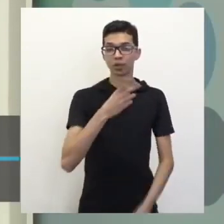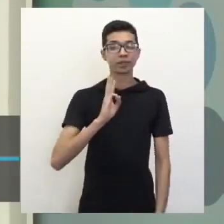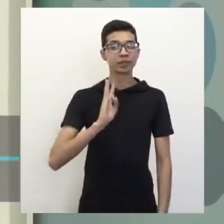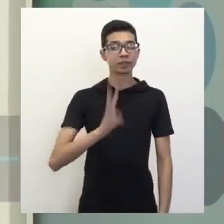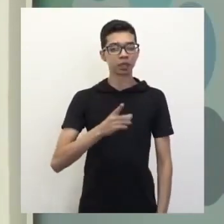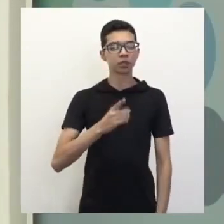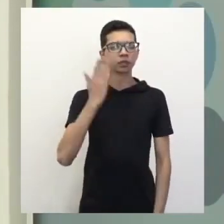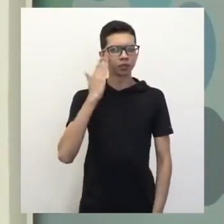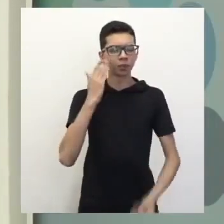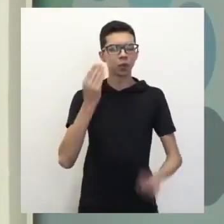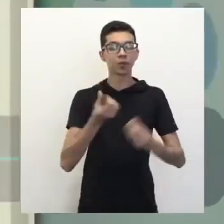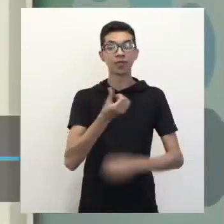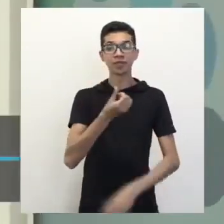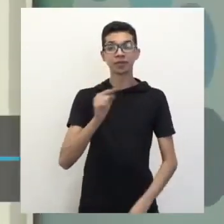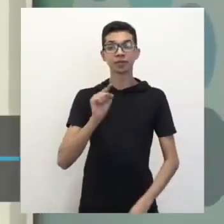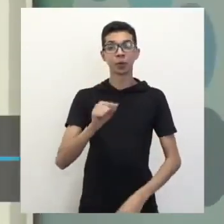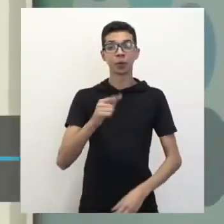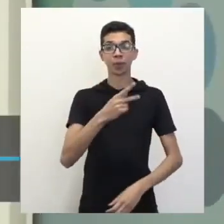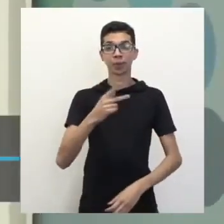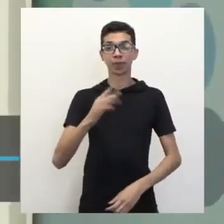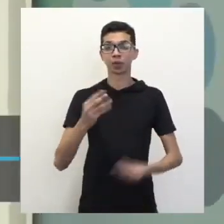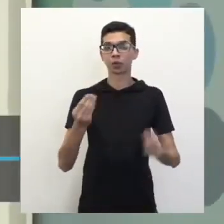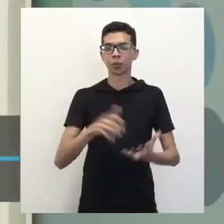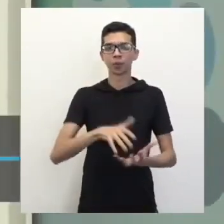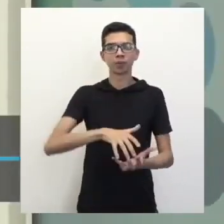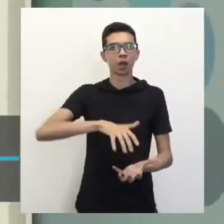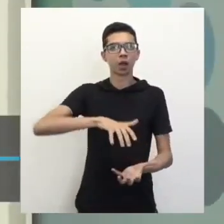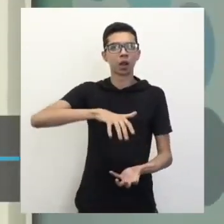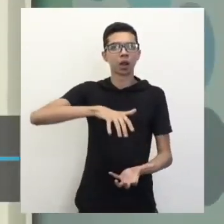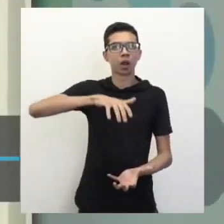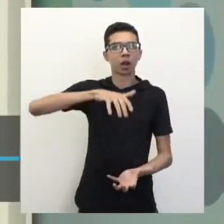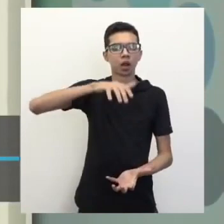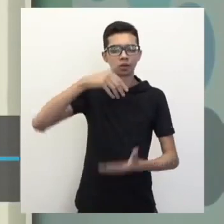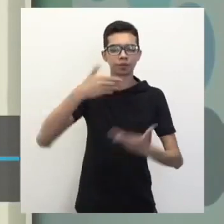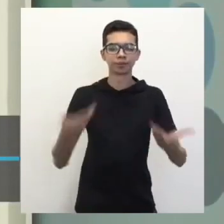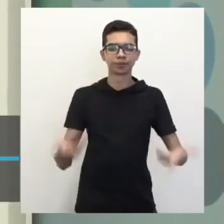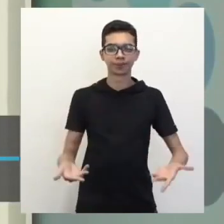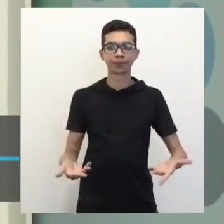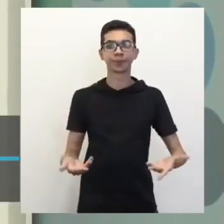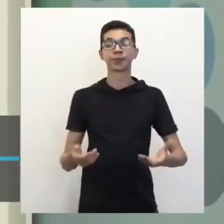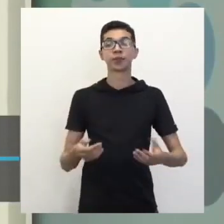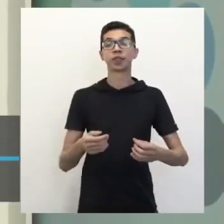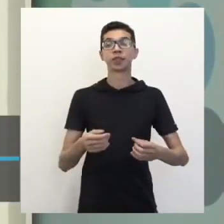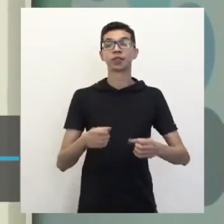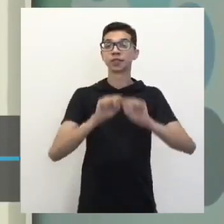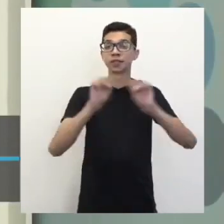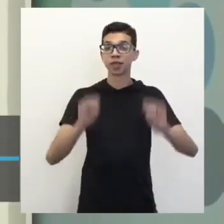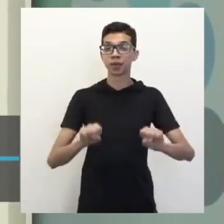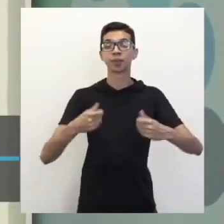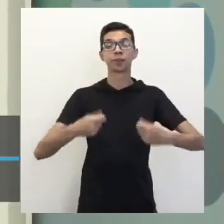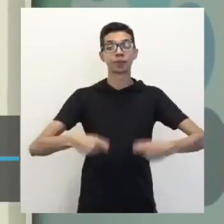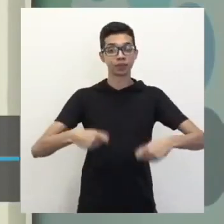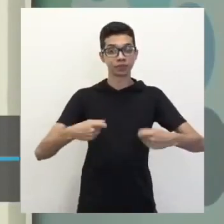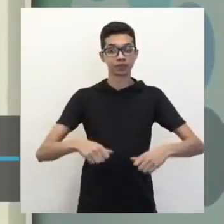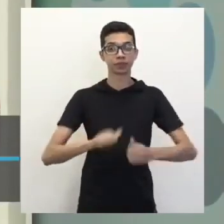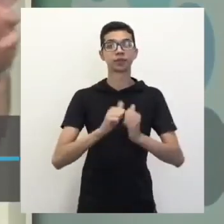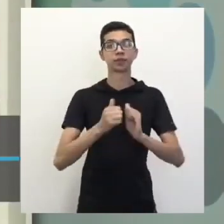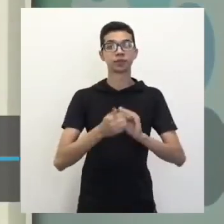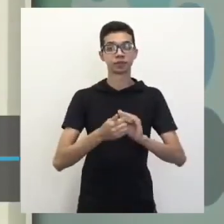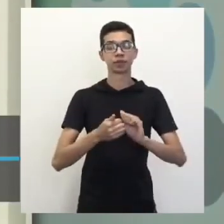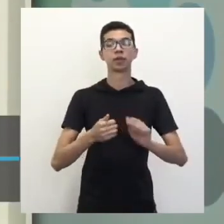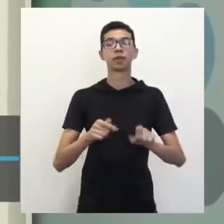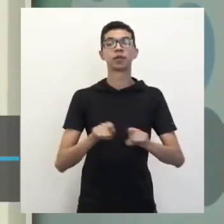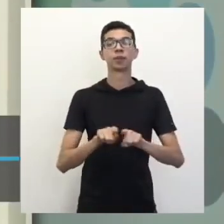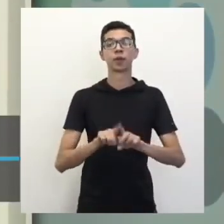Né? Então, assim, a gente está produzindo um volume gigantesco. Então, tanto o sistema precisa de aperfeiçoamento, o que a gente chama de fluxo,